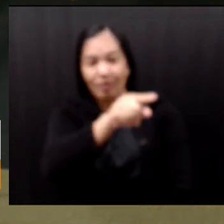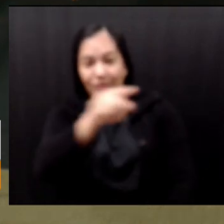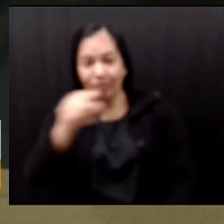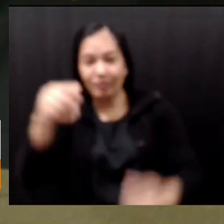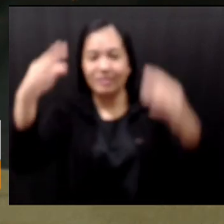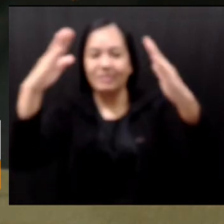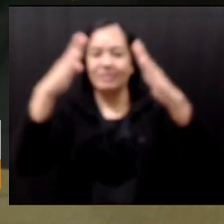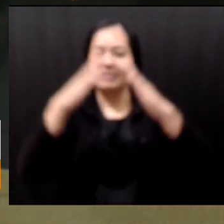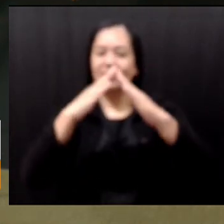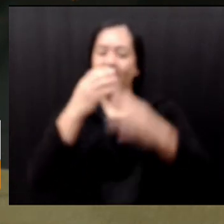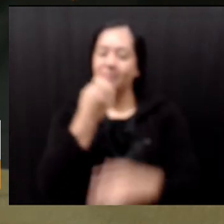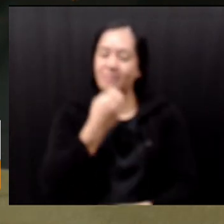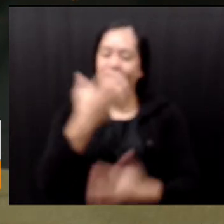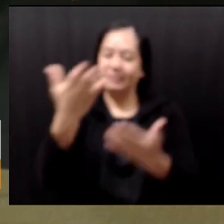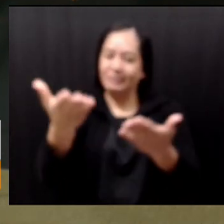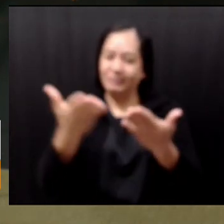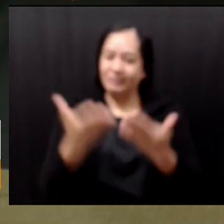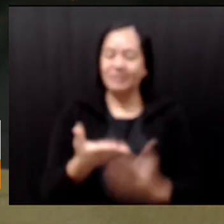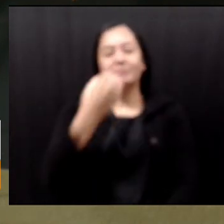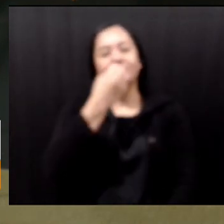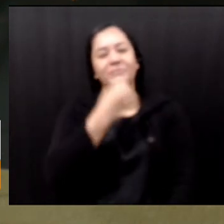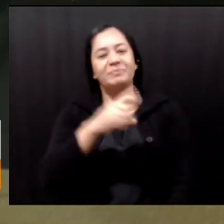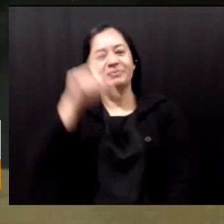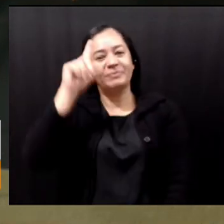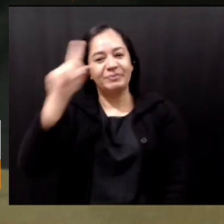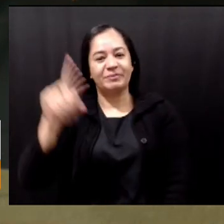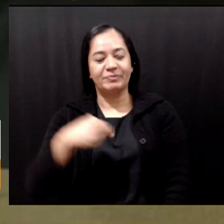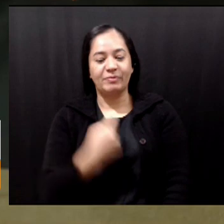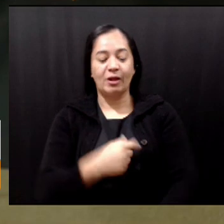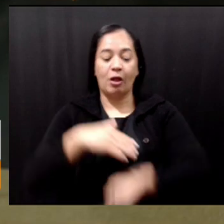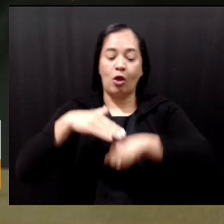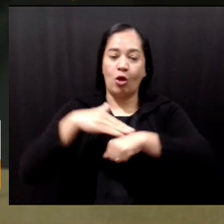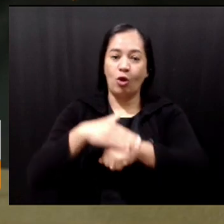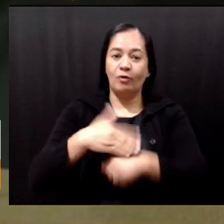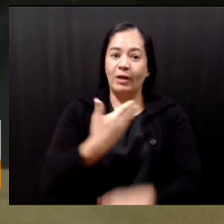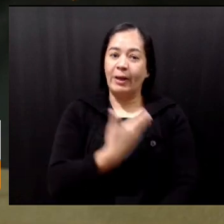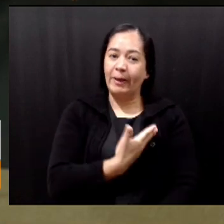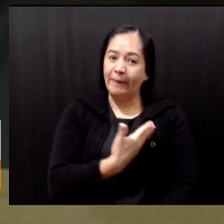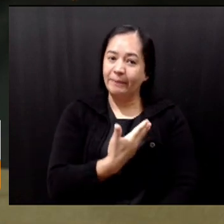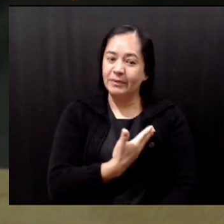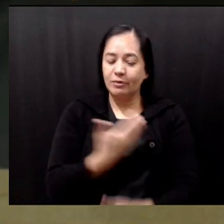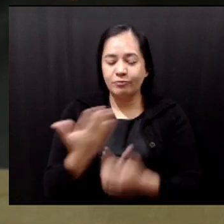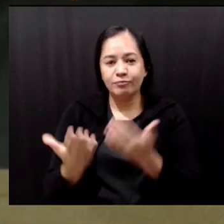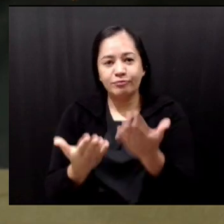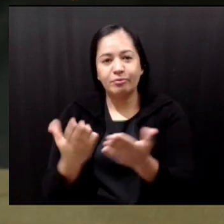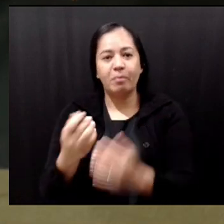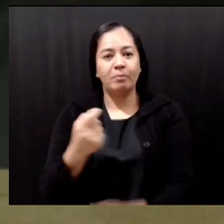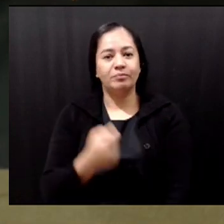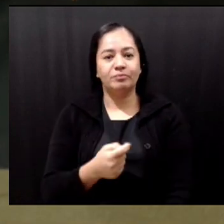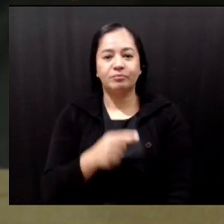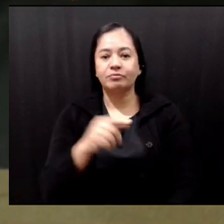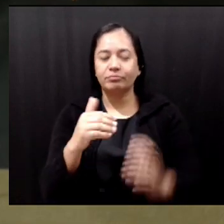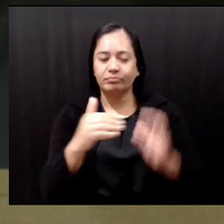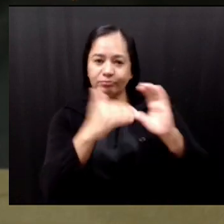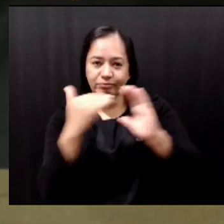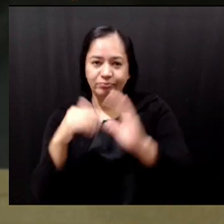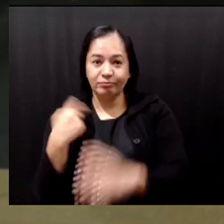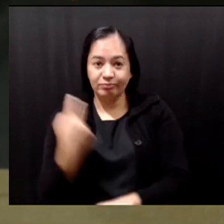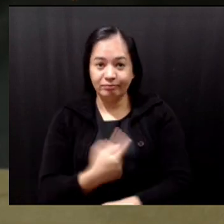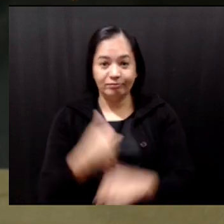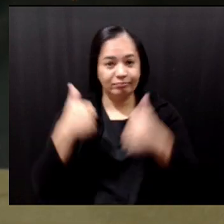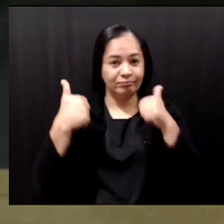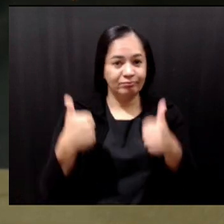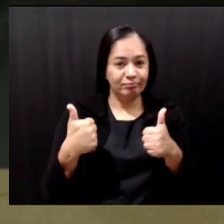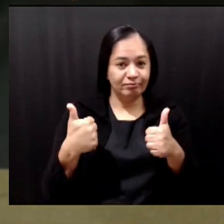muito bom dia. Vamos falar de amizade de baixa manutenção, já vai mandando aí o seu comentário para a gente, tá? Vamos lá. A